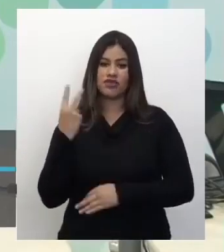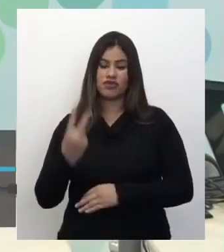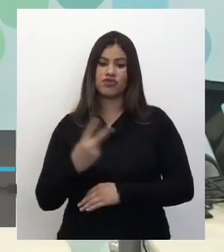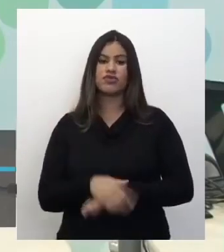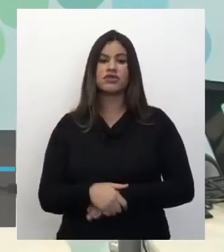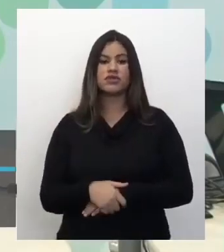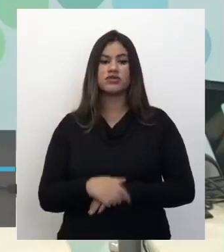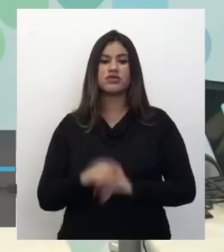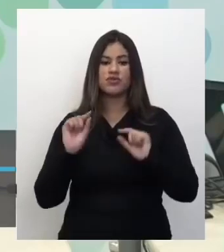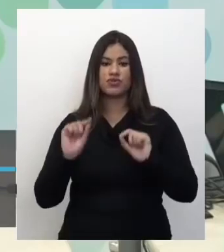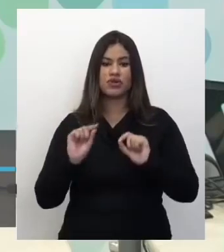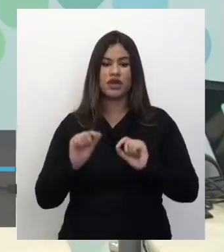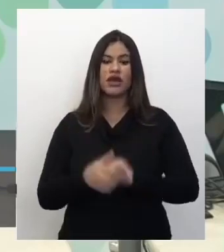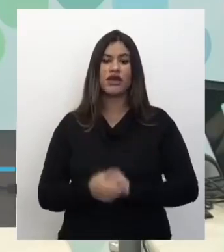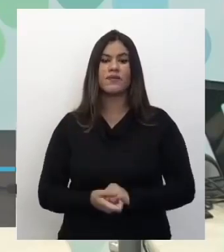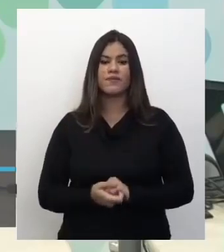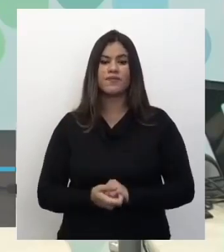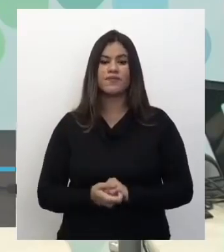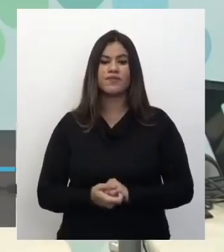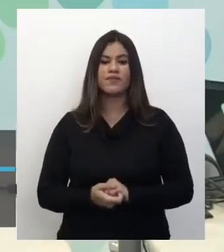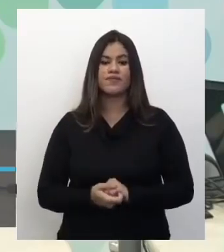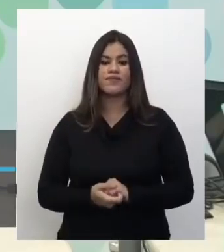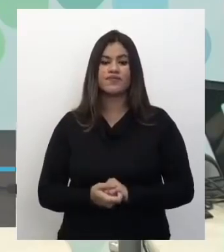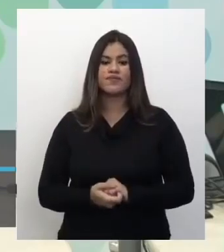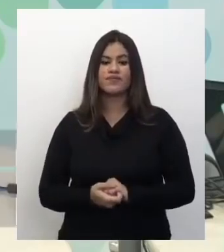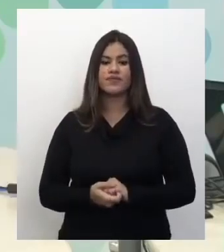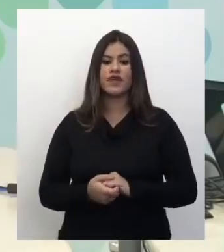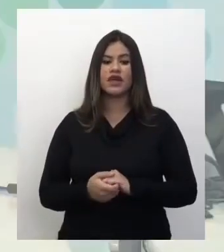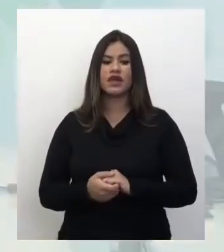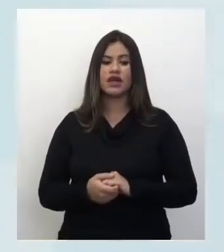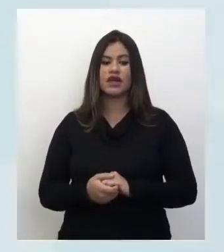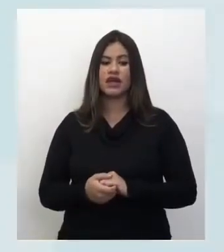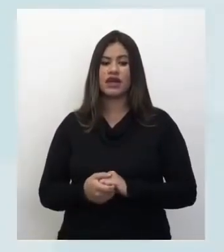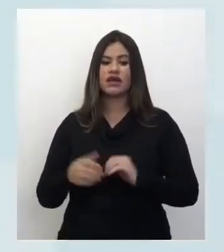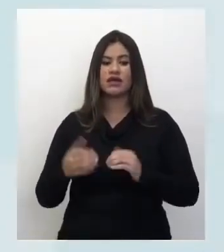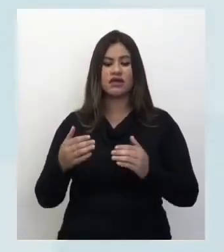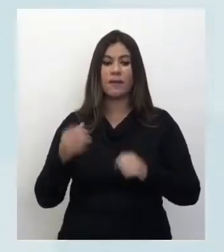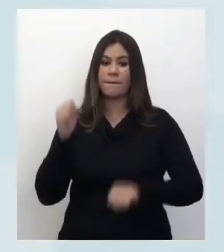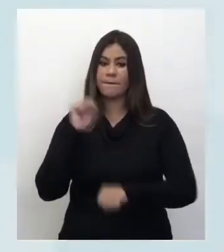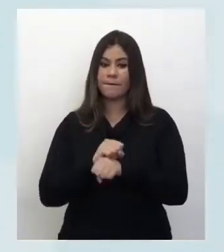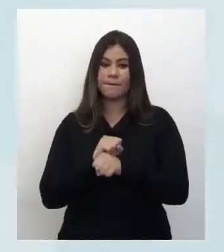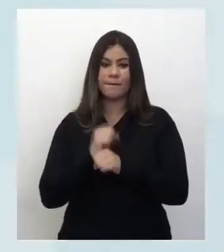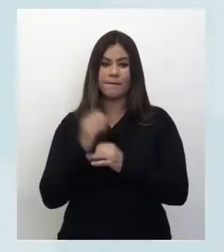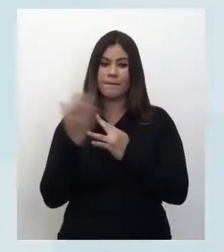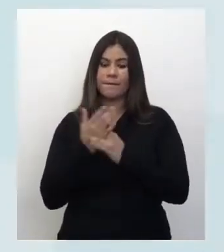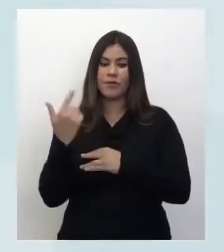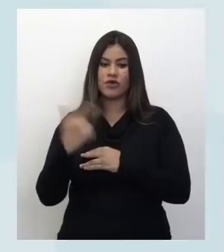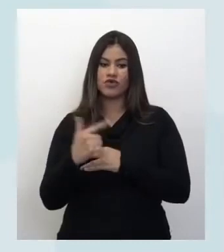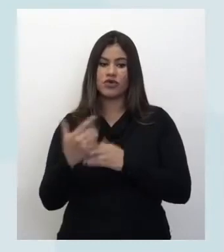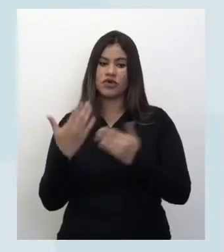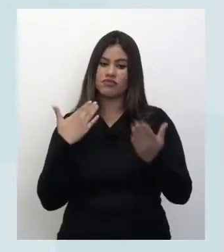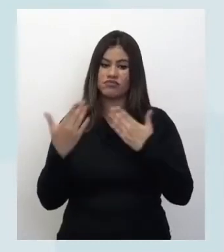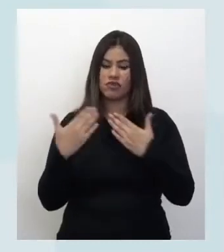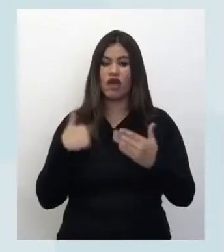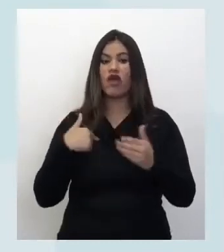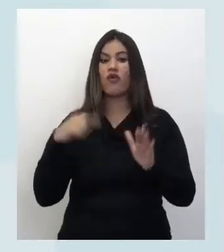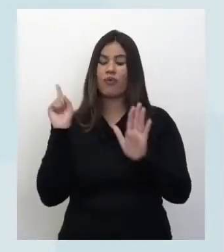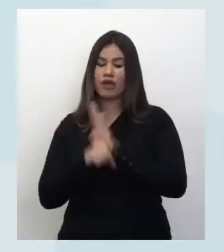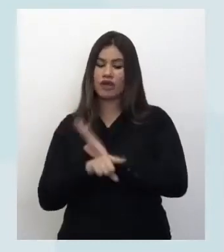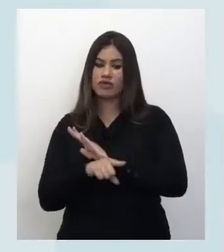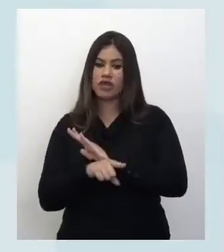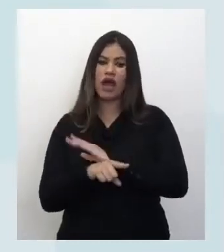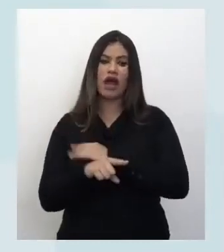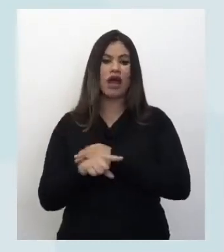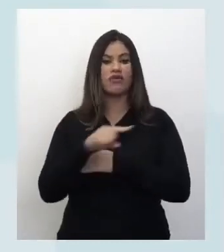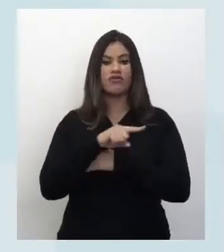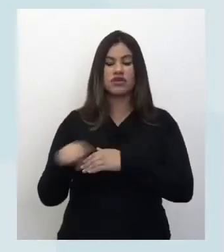Essa atividade 2, ela vai ficar o tempo todo a gente com interação, tá ok? Então eu vou fazer a pergunta para vocês e